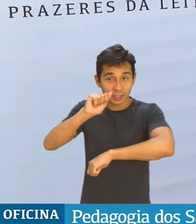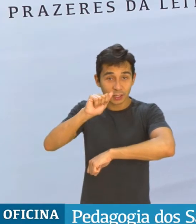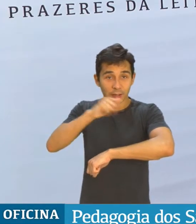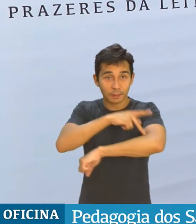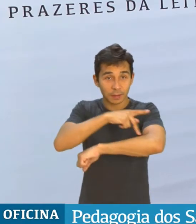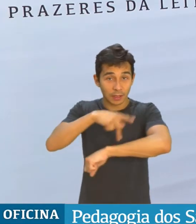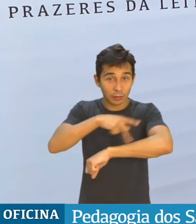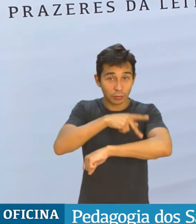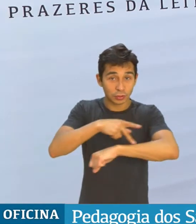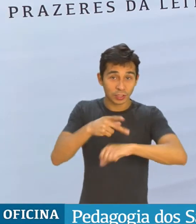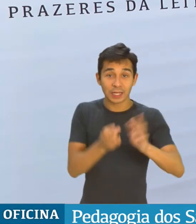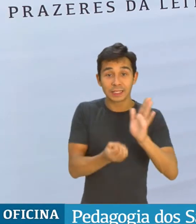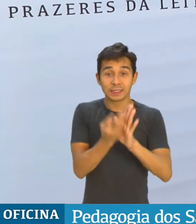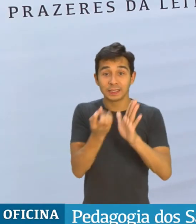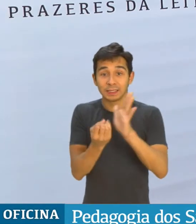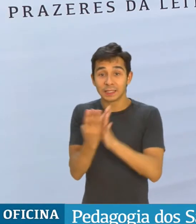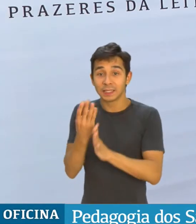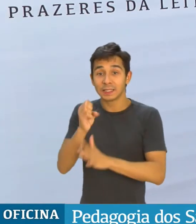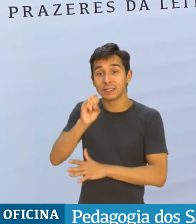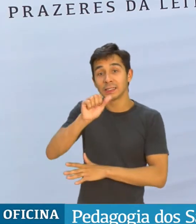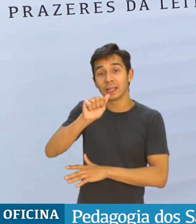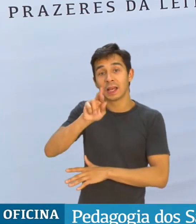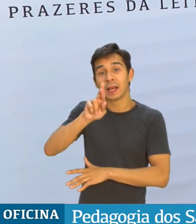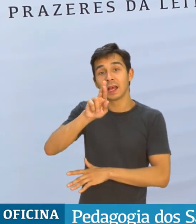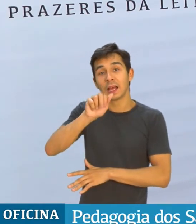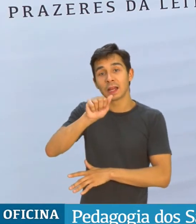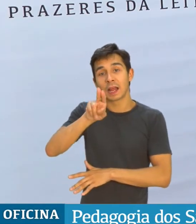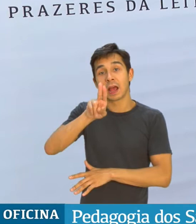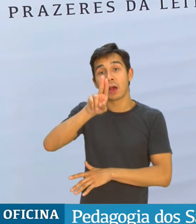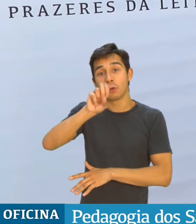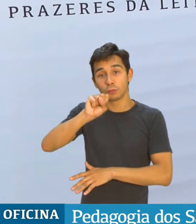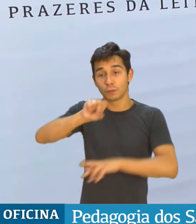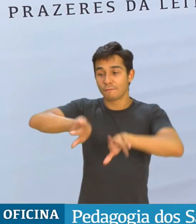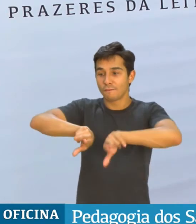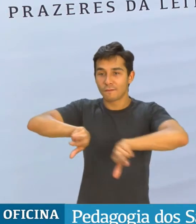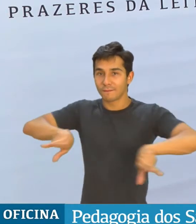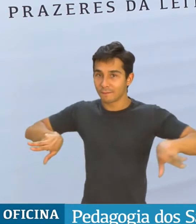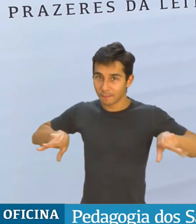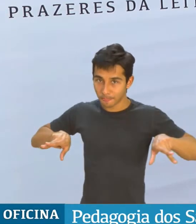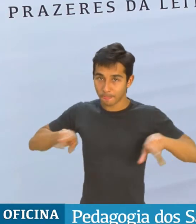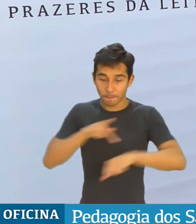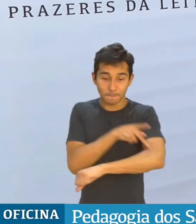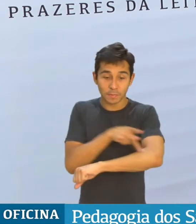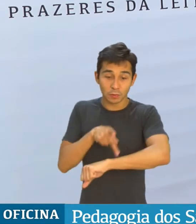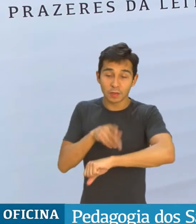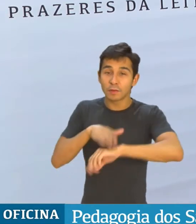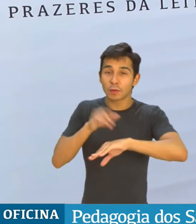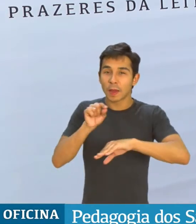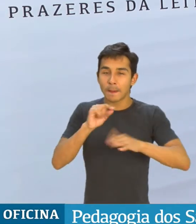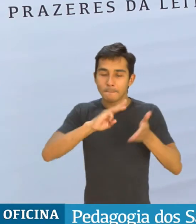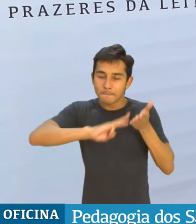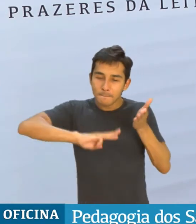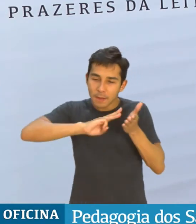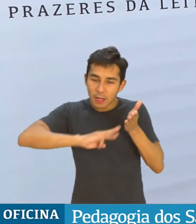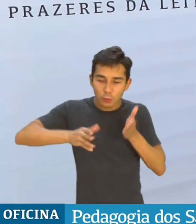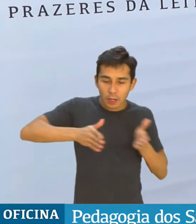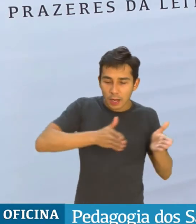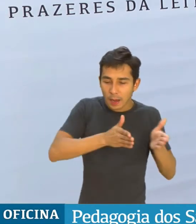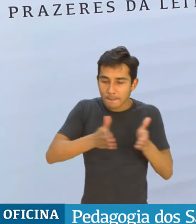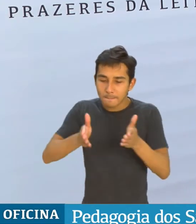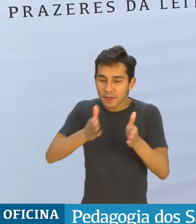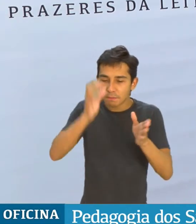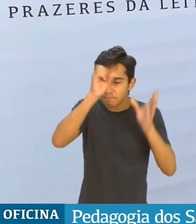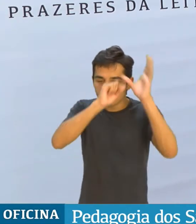está sempre pensando sobre método, está pensando sobre caminhos, sobre modos, maneiras de fazer, e